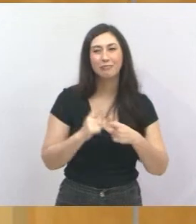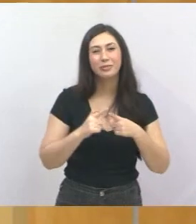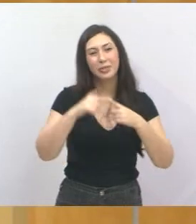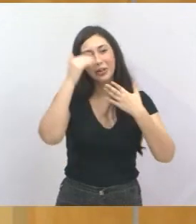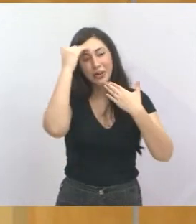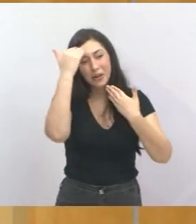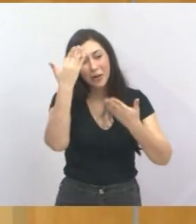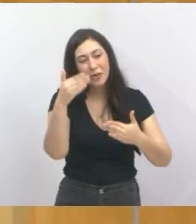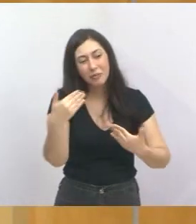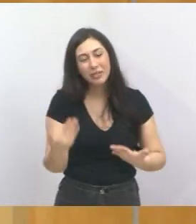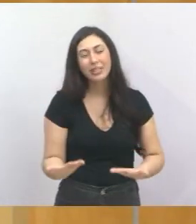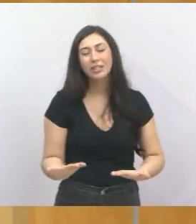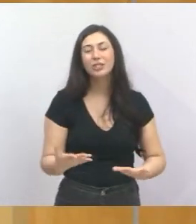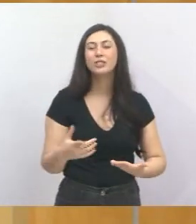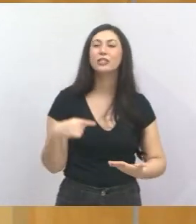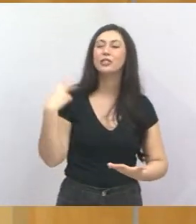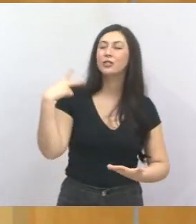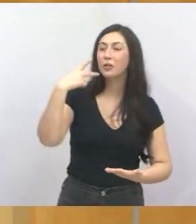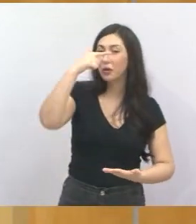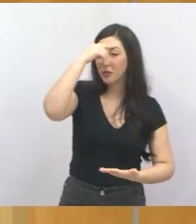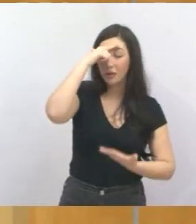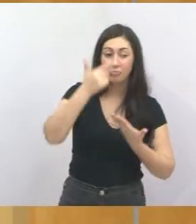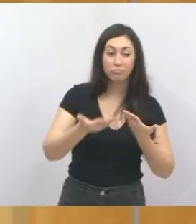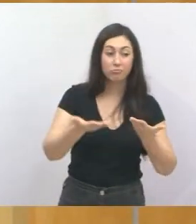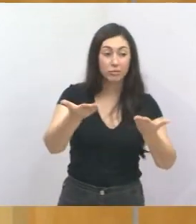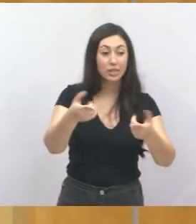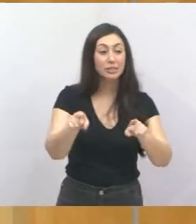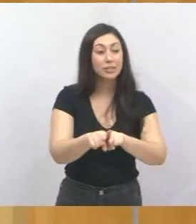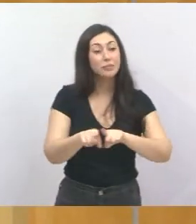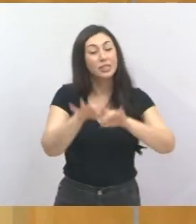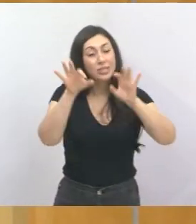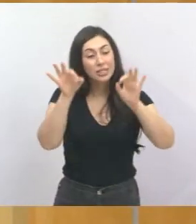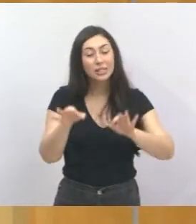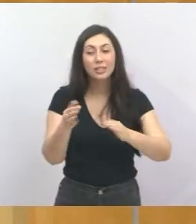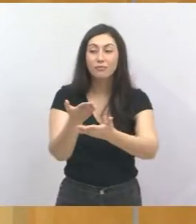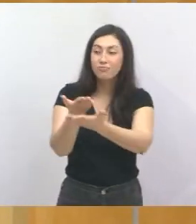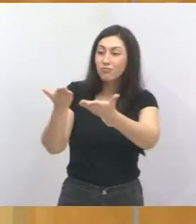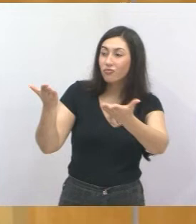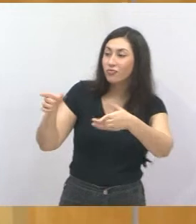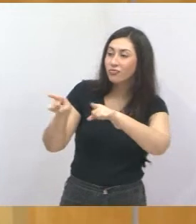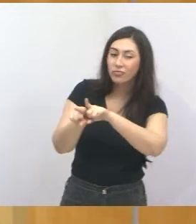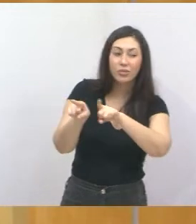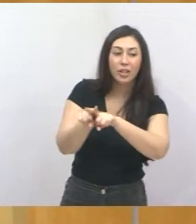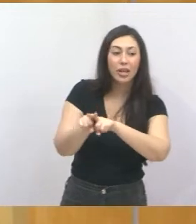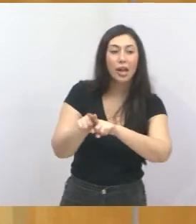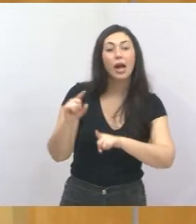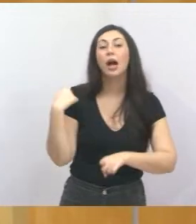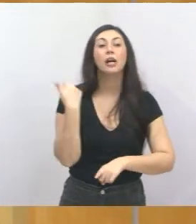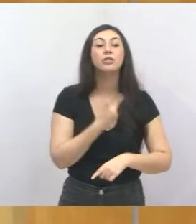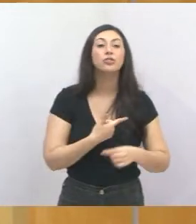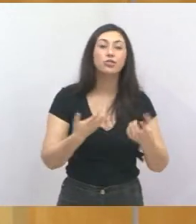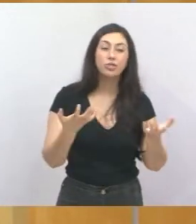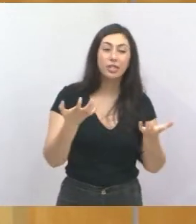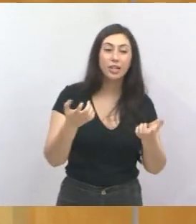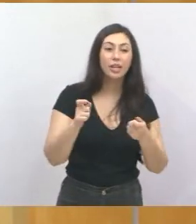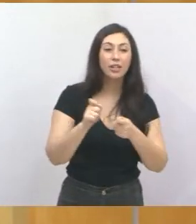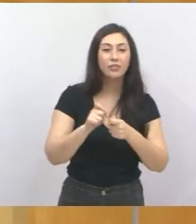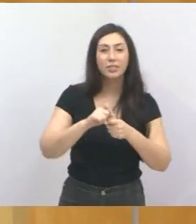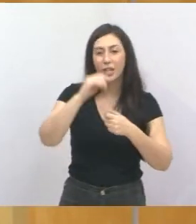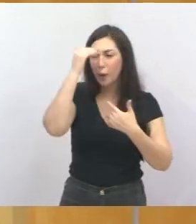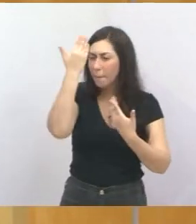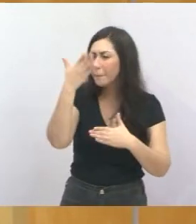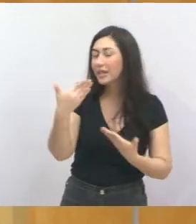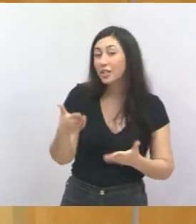que o vereador Luiz Flávio está proporcionando, e tenho certeza que vocês também. A gente gostaria de fazer uma homenagem em